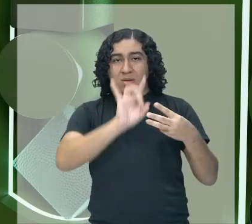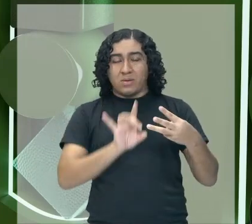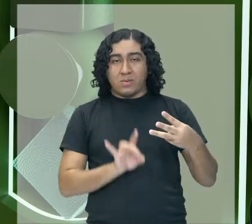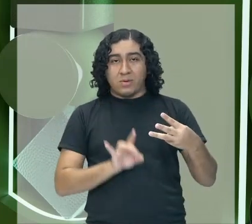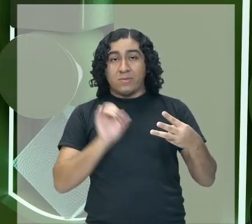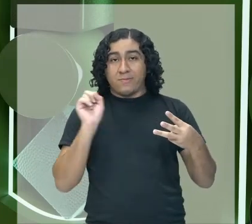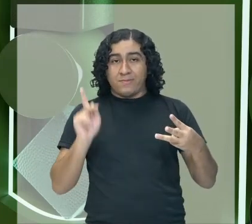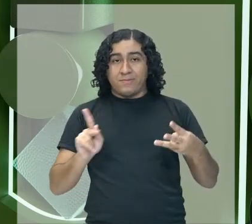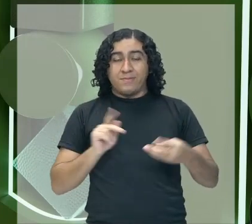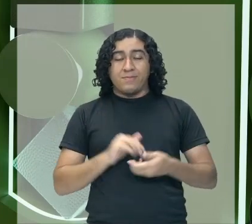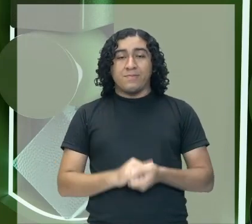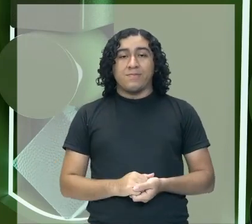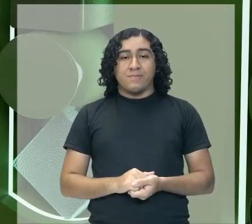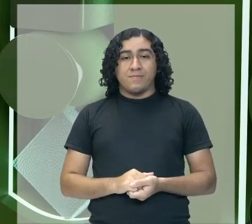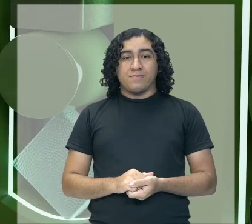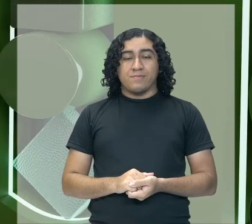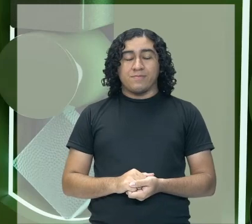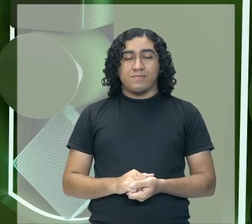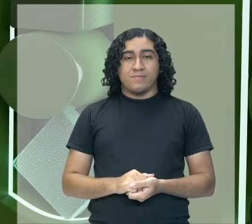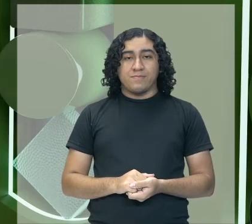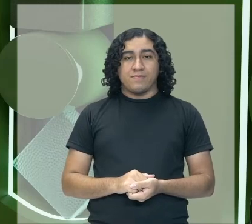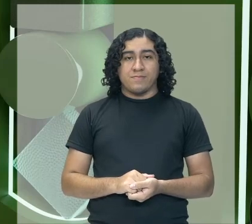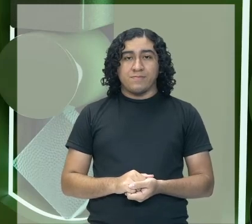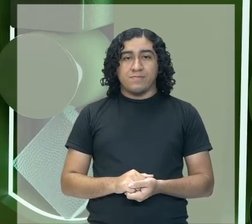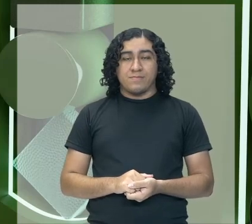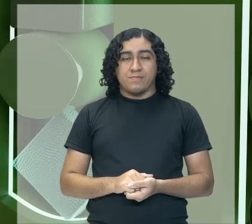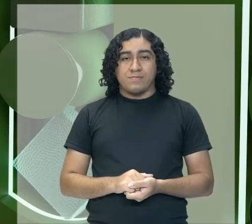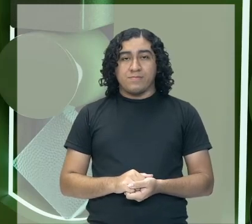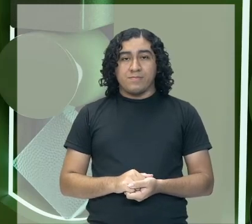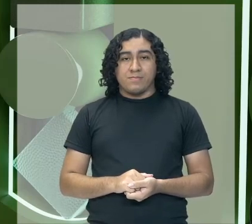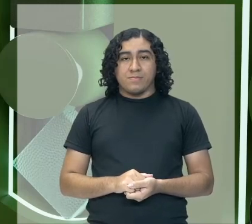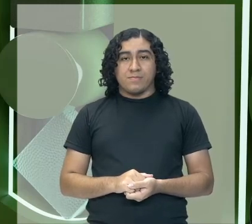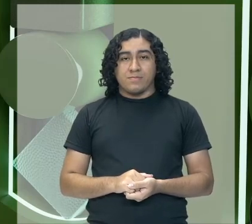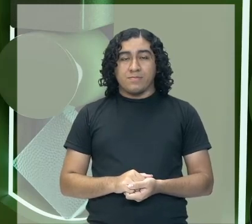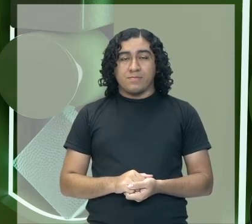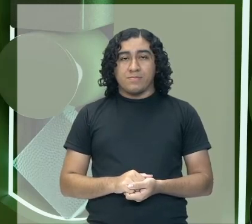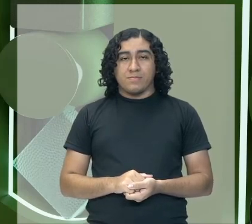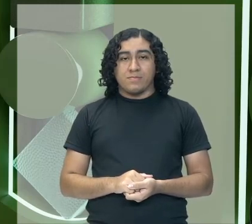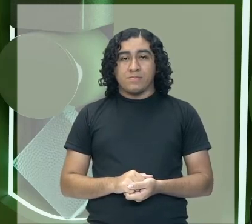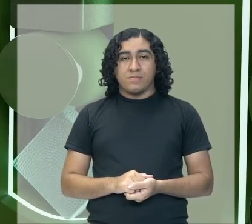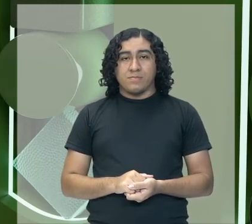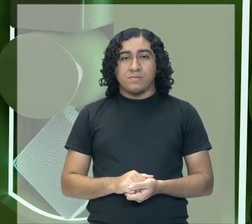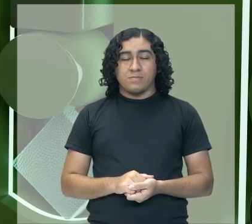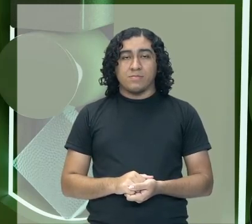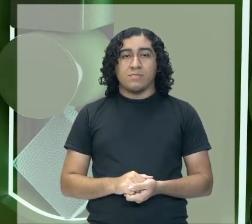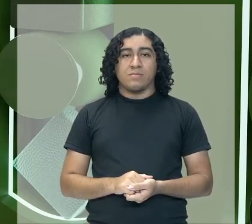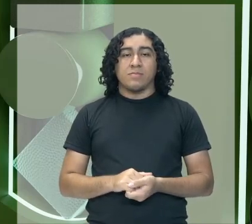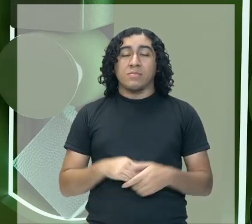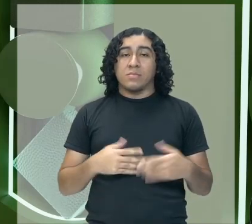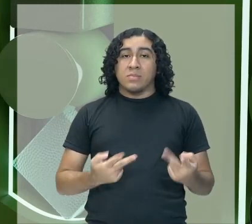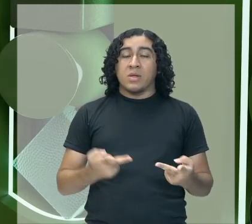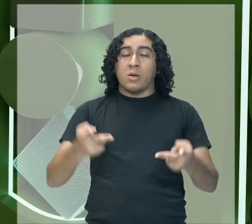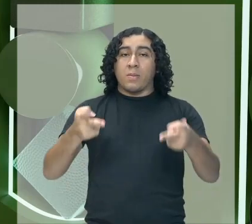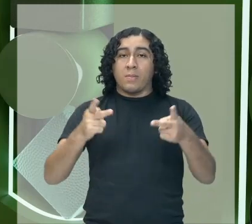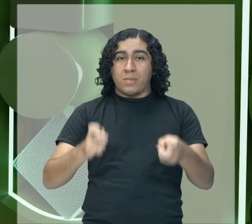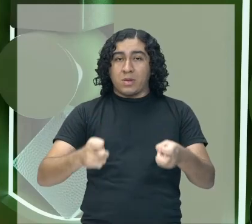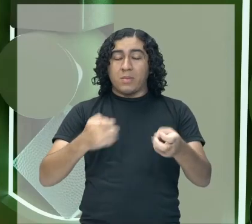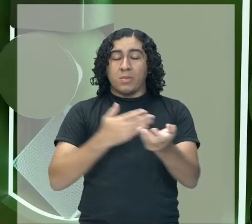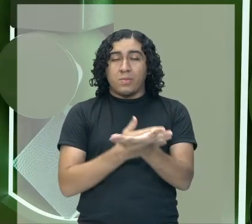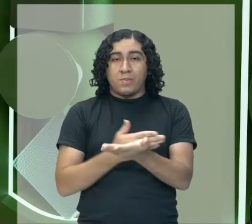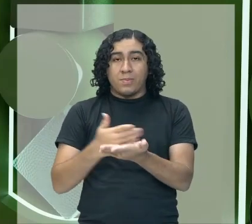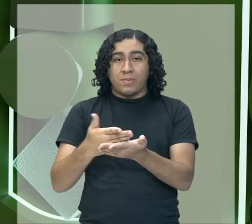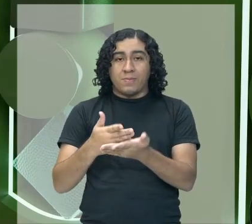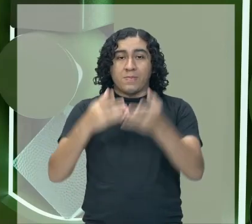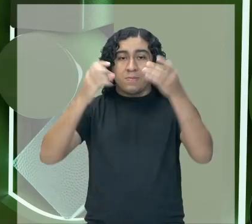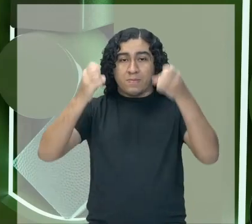cada uma dessas qualidades Então vamos começar aí observando essas qualidades fisiológicas do som certo